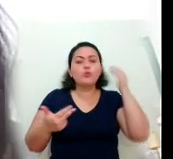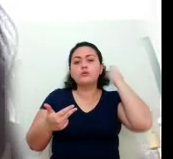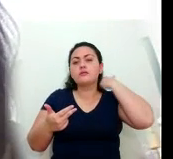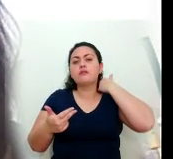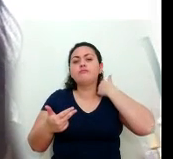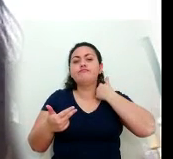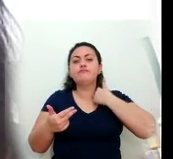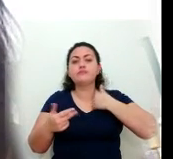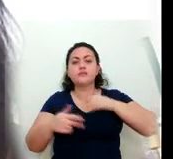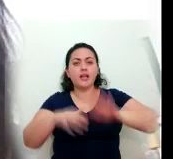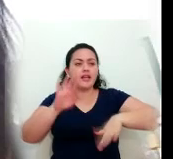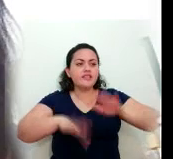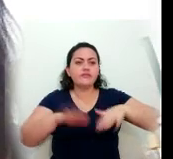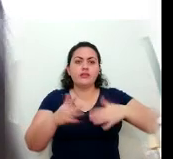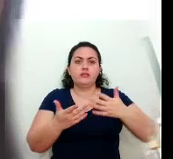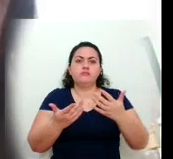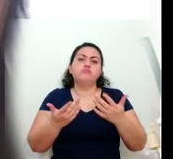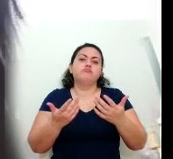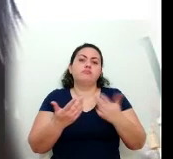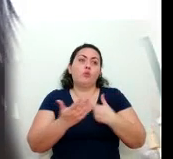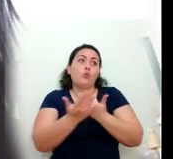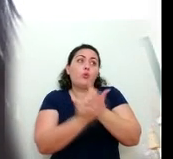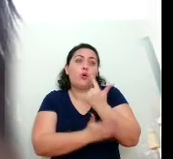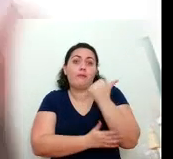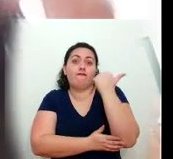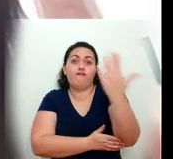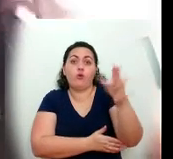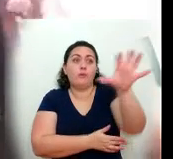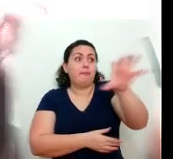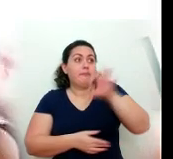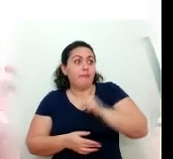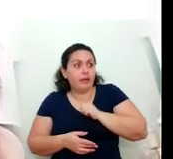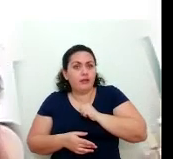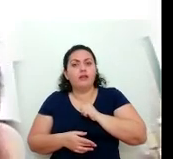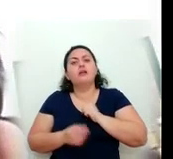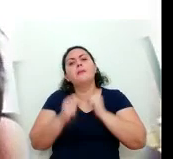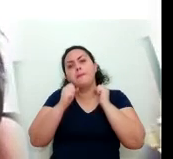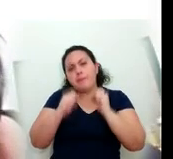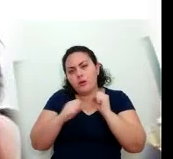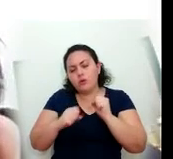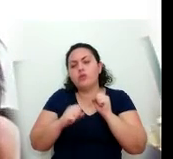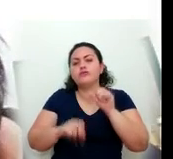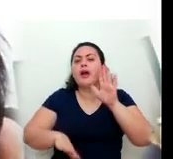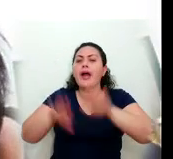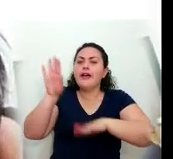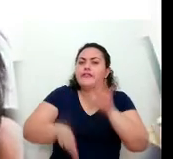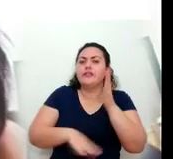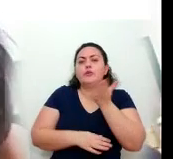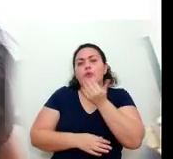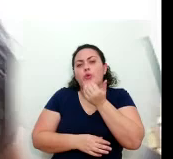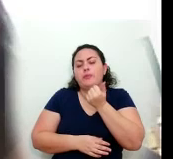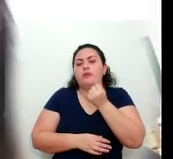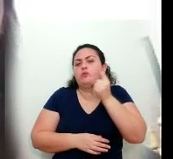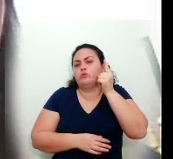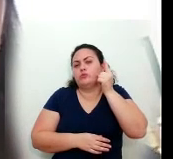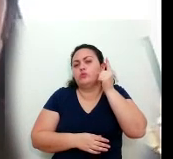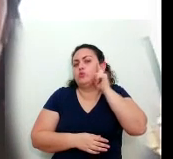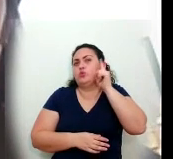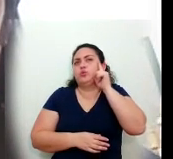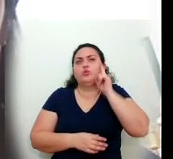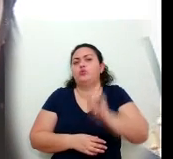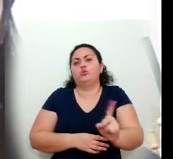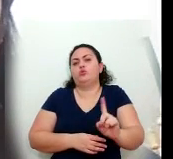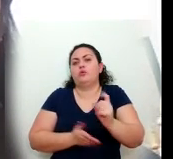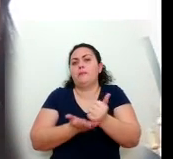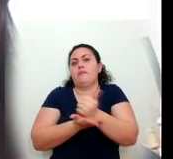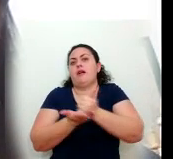comer, né, coisas que são, às vezes, ultraprocessadas não seja também da nossa rotina ou não possam ser, né? Mas